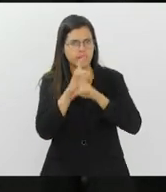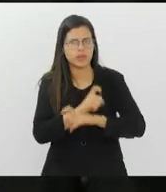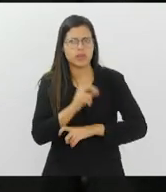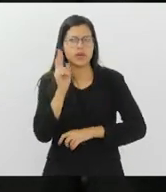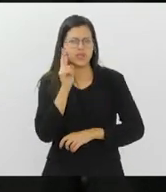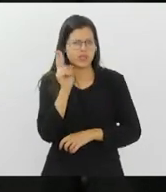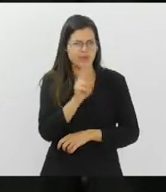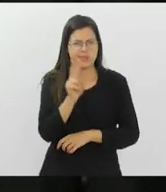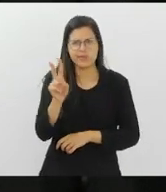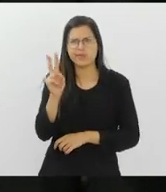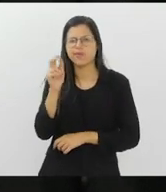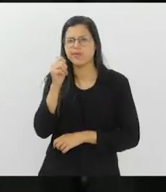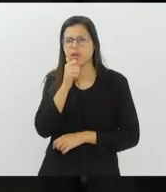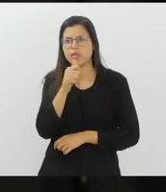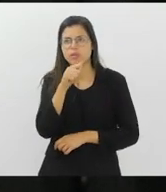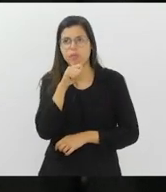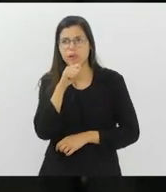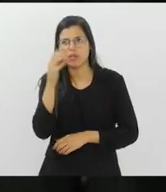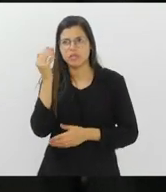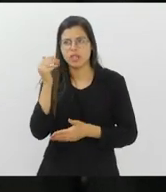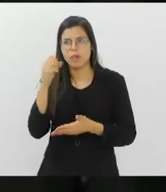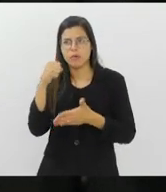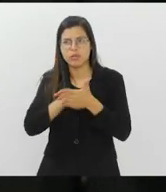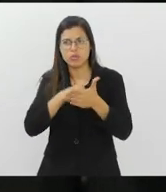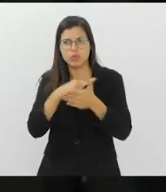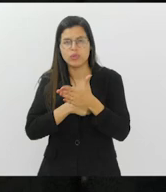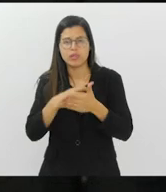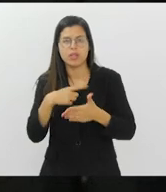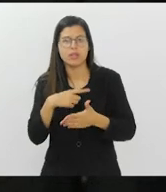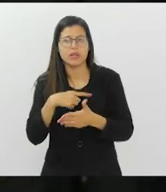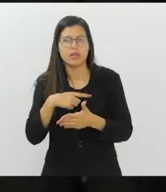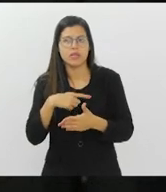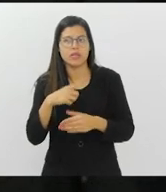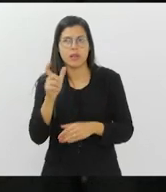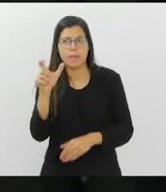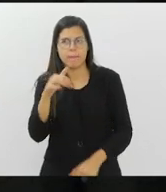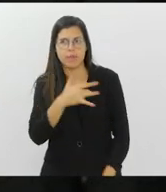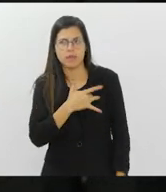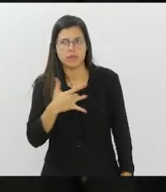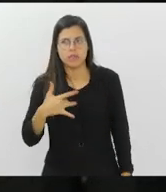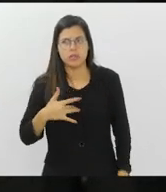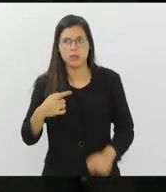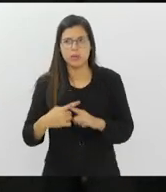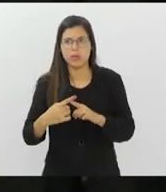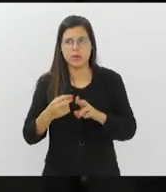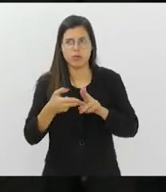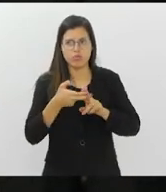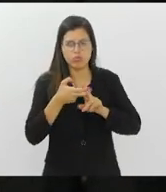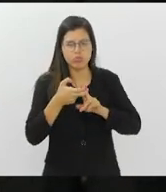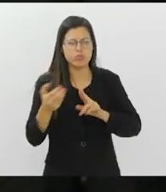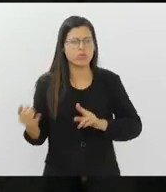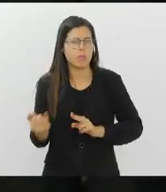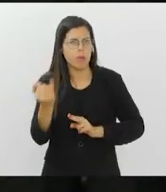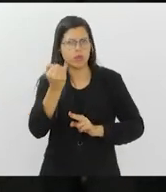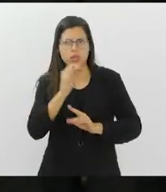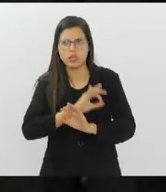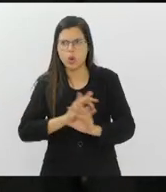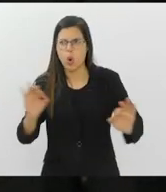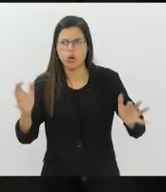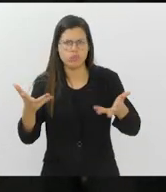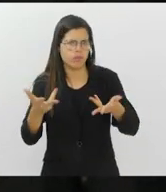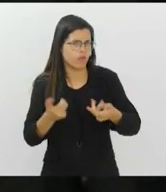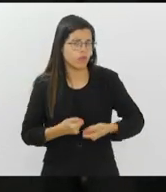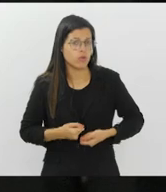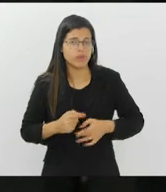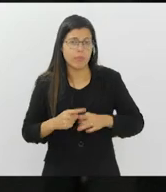gente luta para ter esse plano de saúde, porque, infelizmente, a gente sabe que o SUS ele é muito importante, ele é ótimo, é maravilhoso,